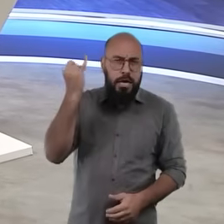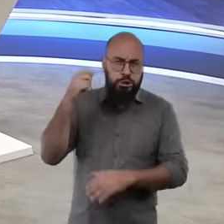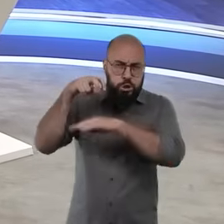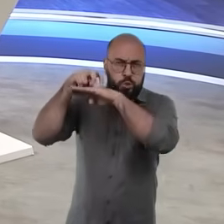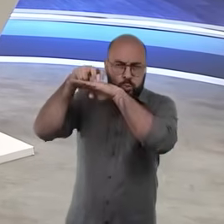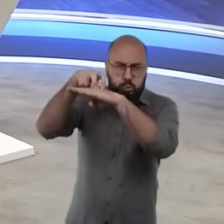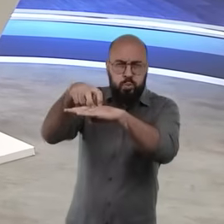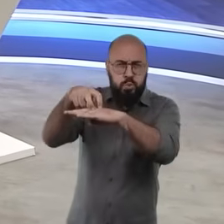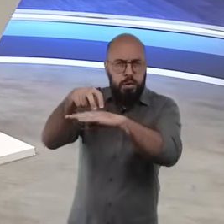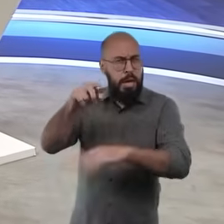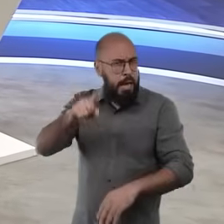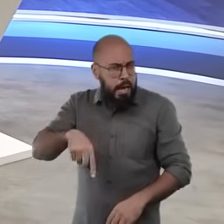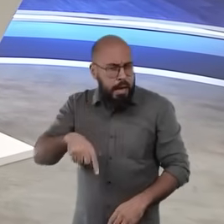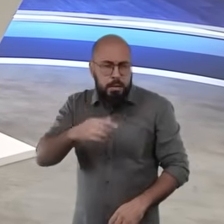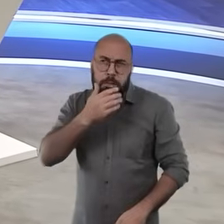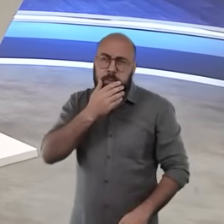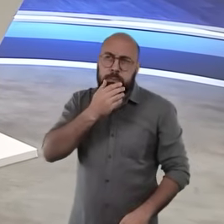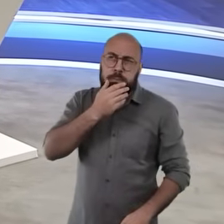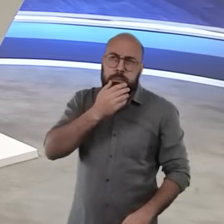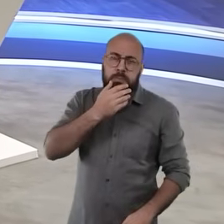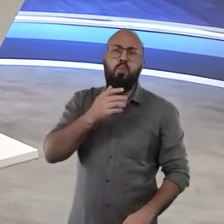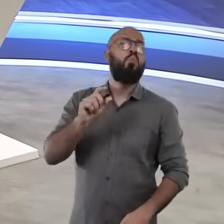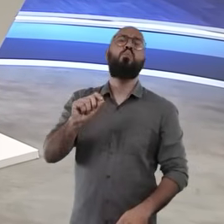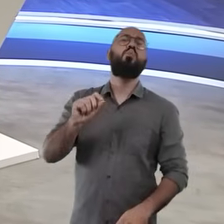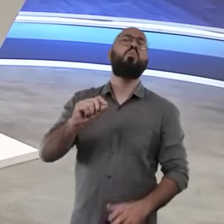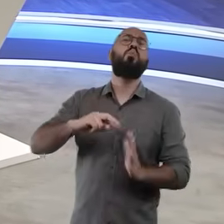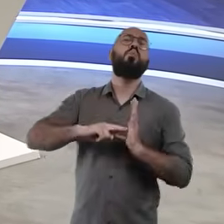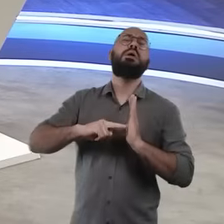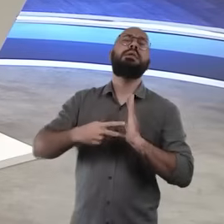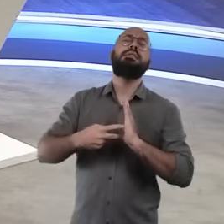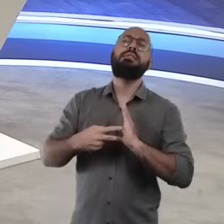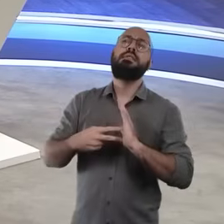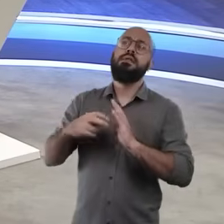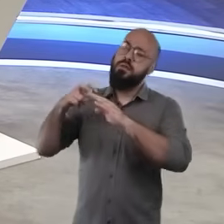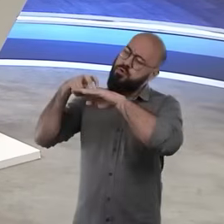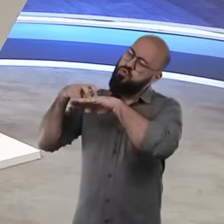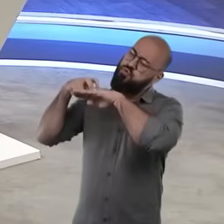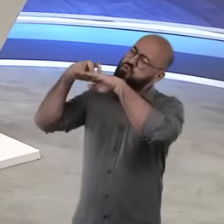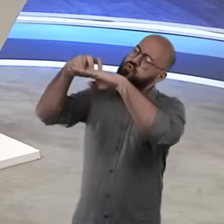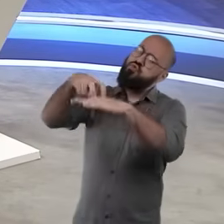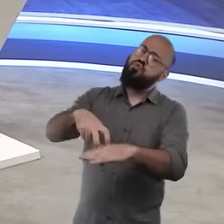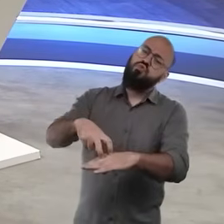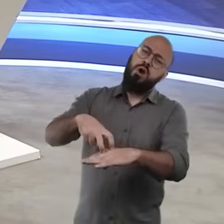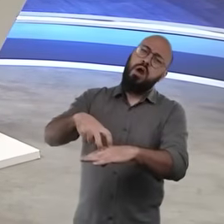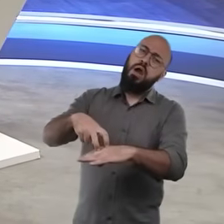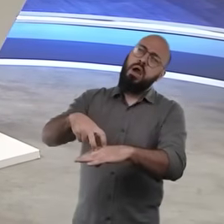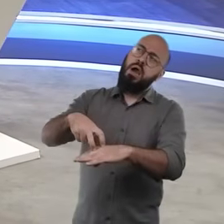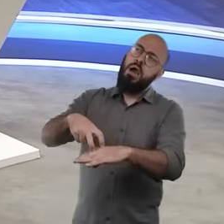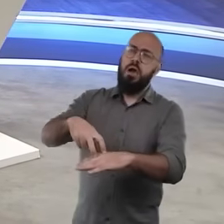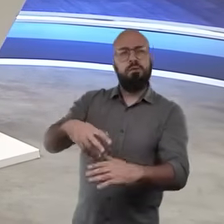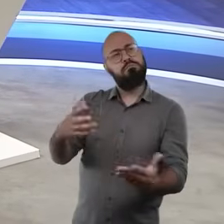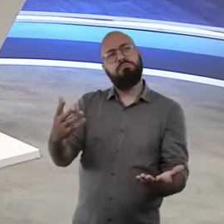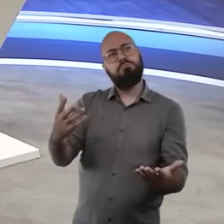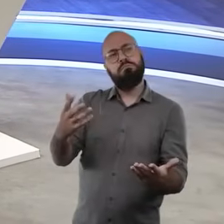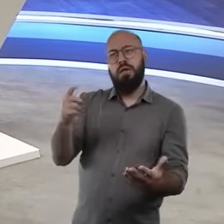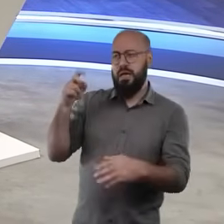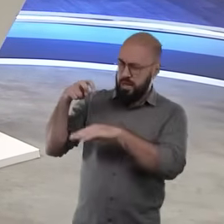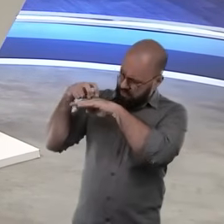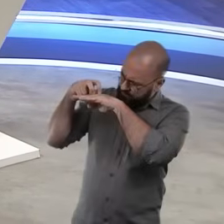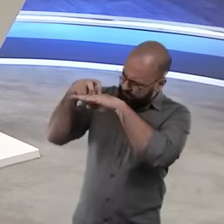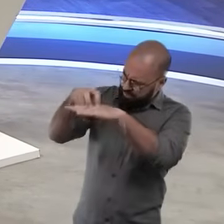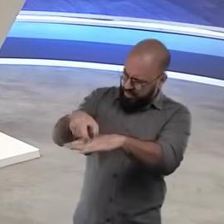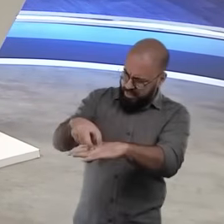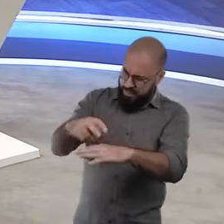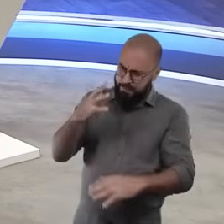de Jesus? O que significa saber que Ele vai retornar a esta terra e que Ele